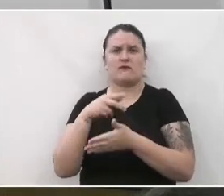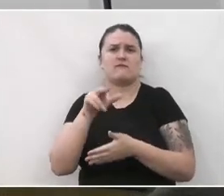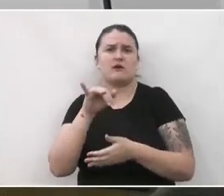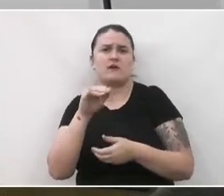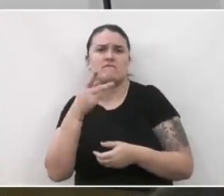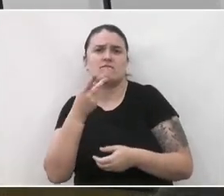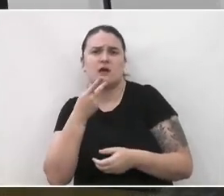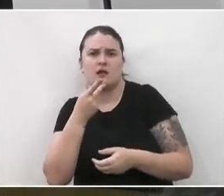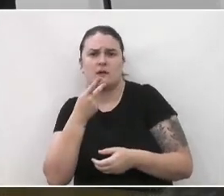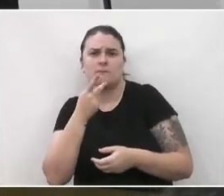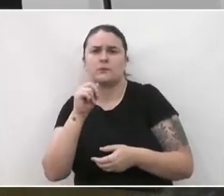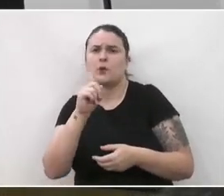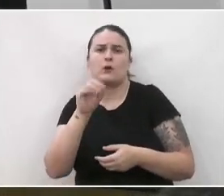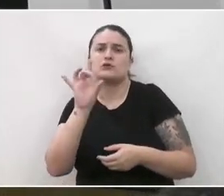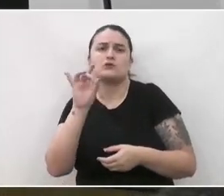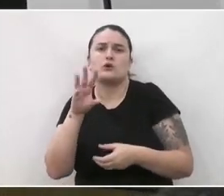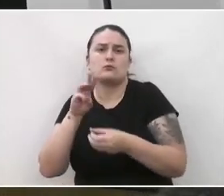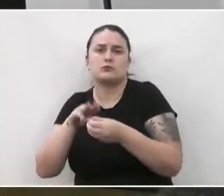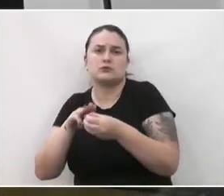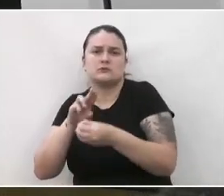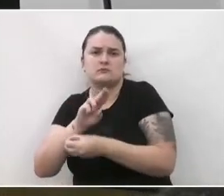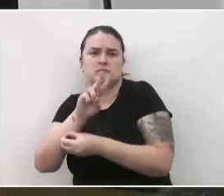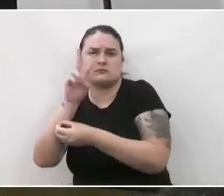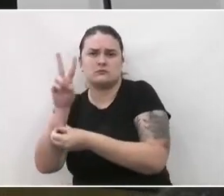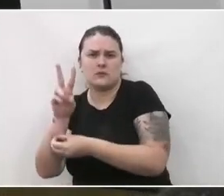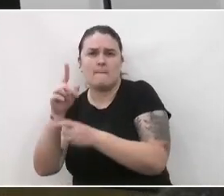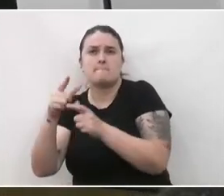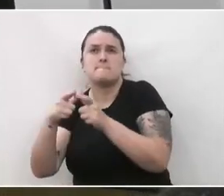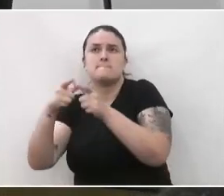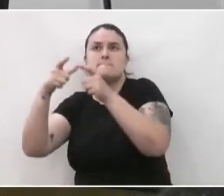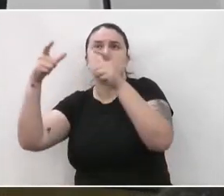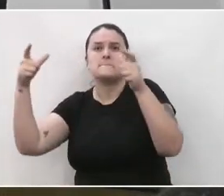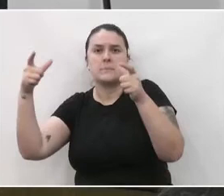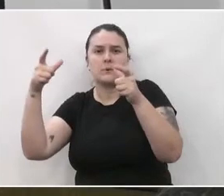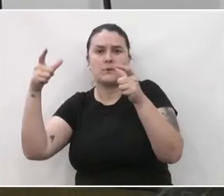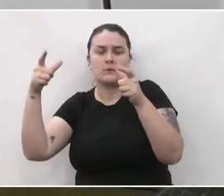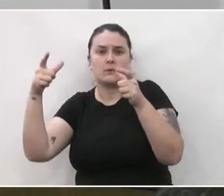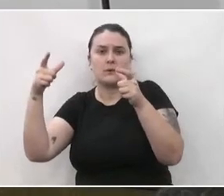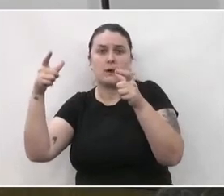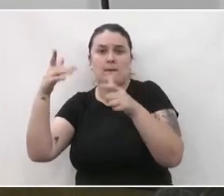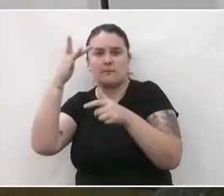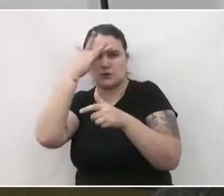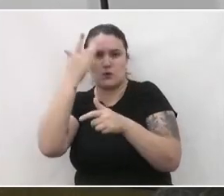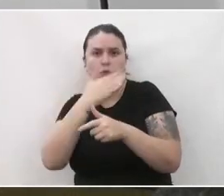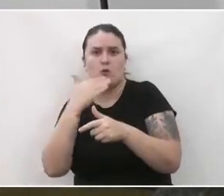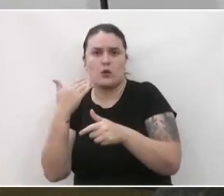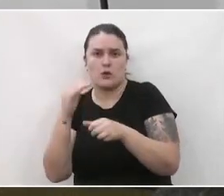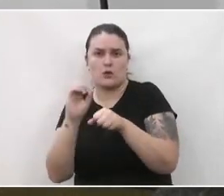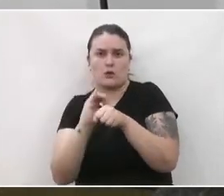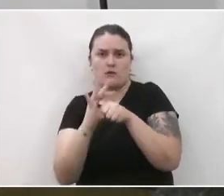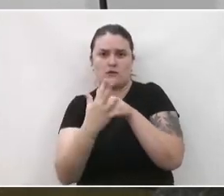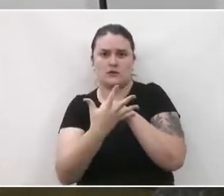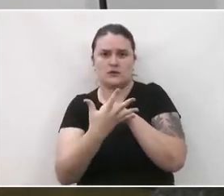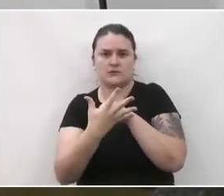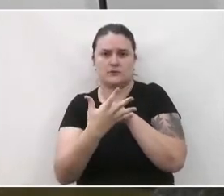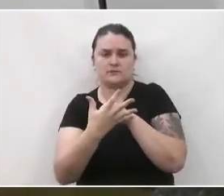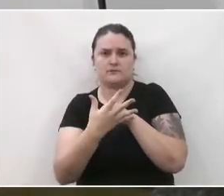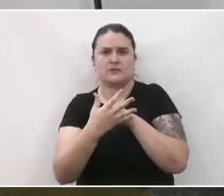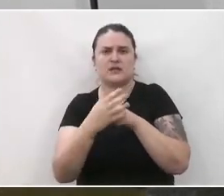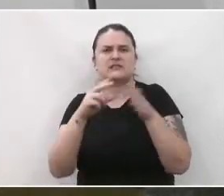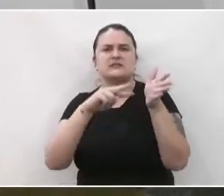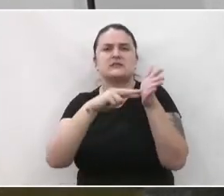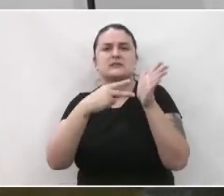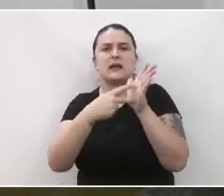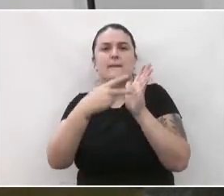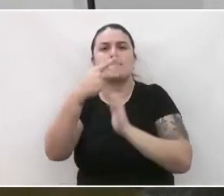colocar, não é só em União da Vitória que nós aumentamos os índices. Isso significa algo chamado P1, é